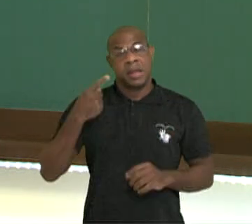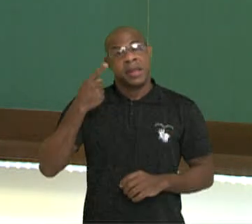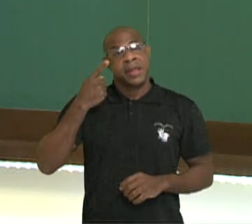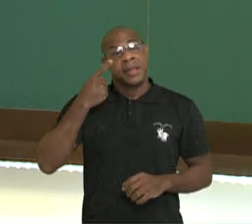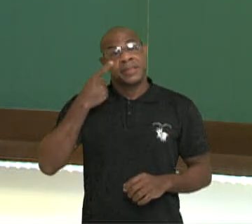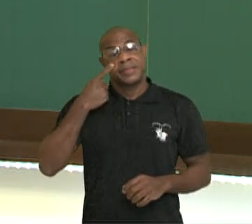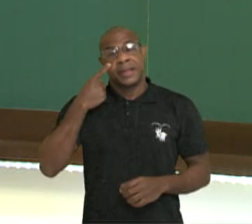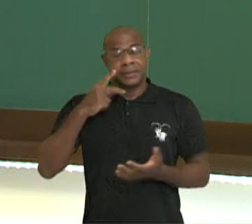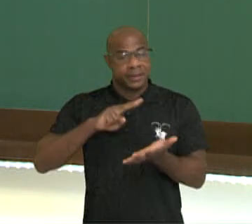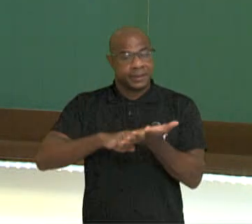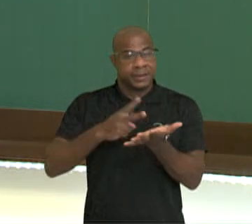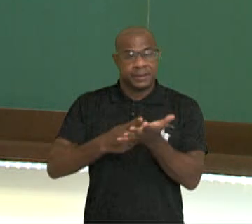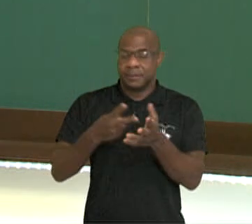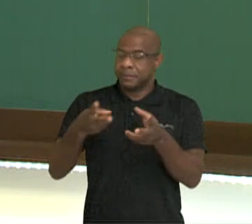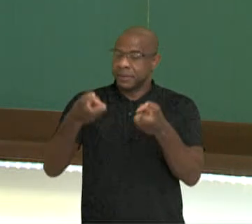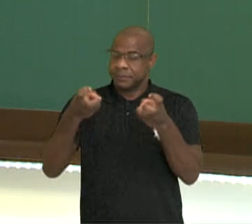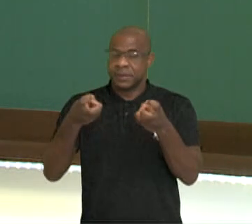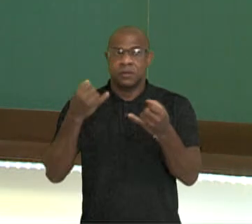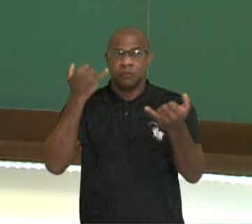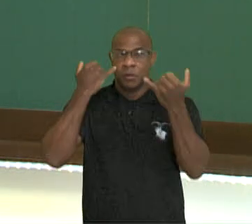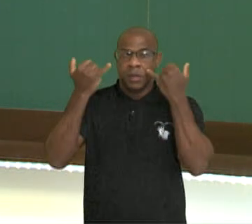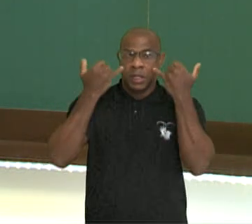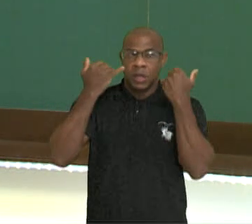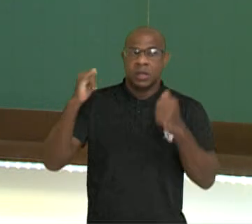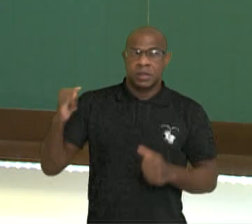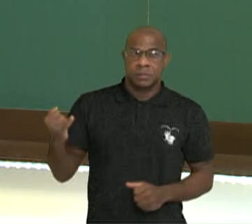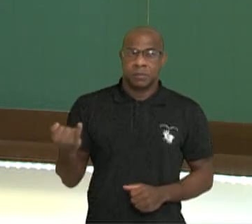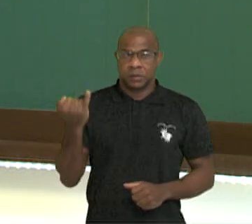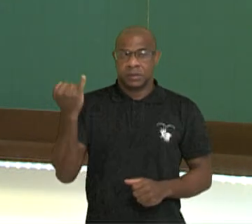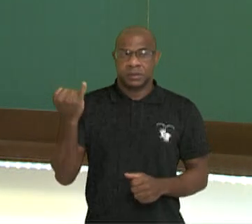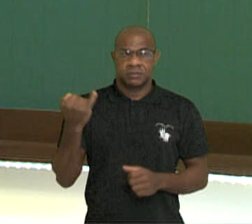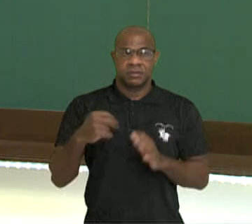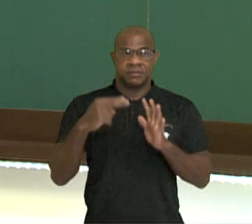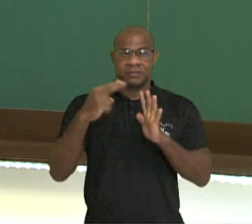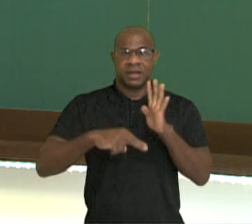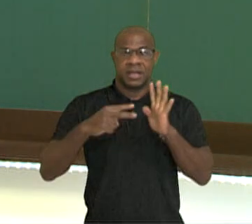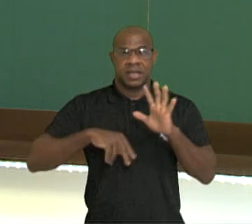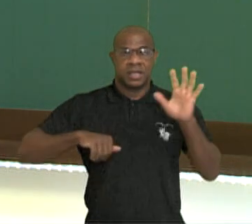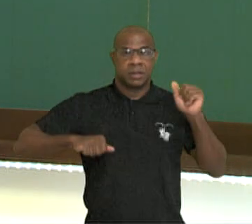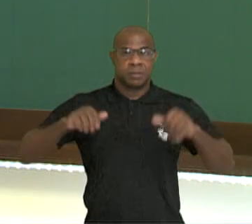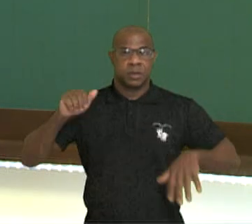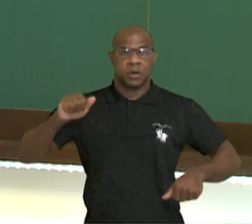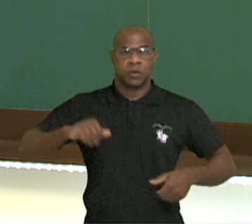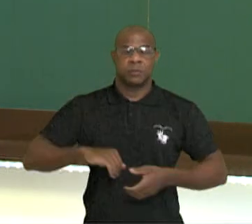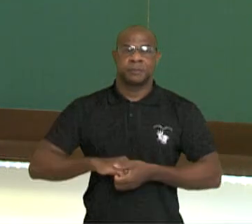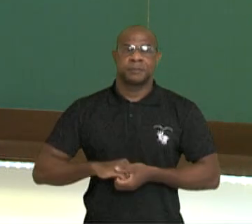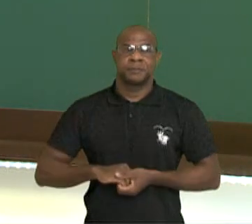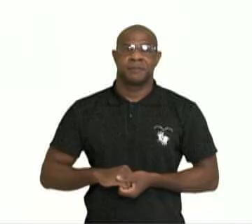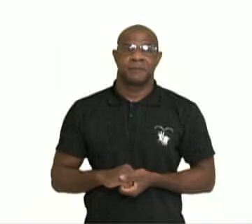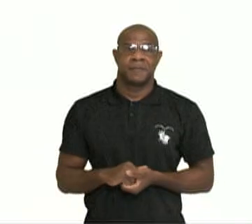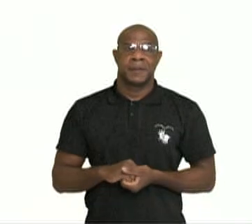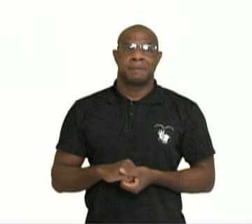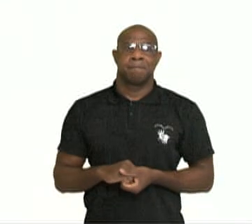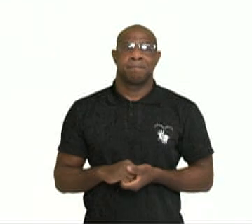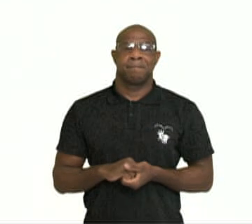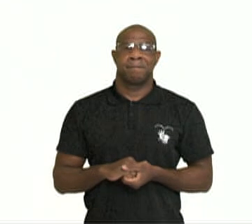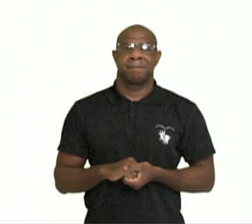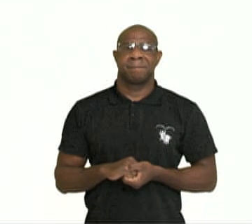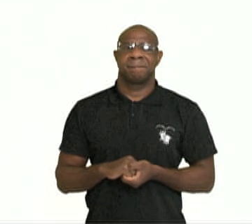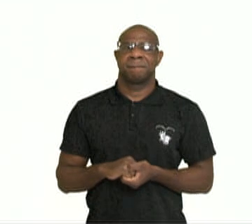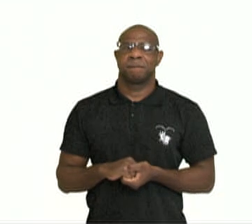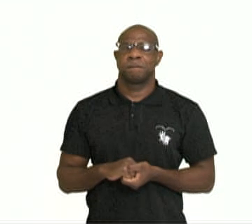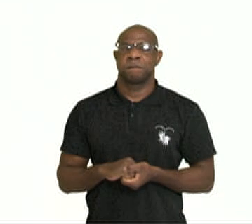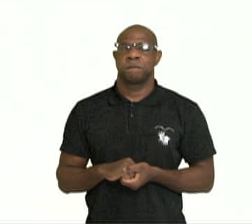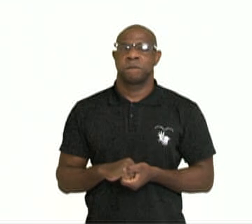aí, interpretar, retirar algumas informações importantes do que o professor vai ler em espanhol. Ó, esta noche dormimos